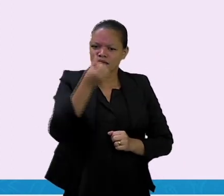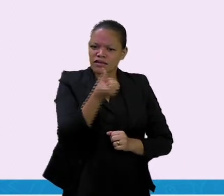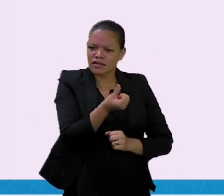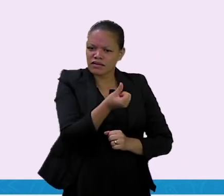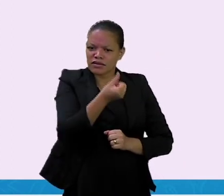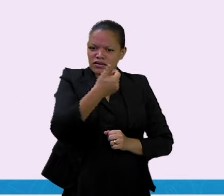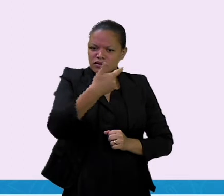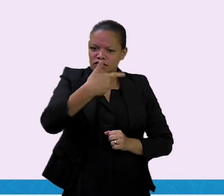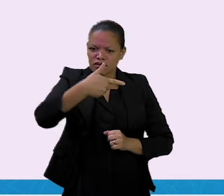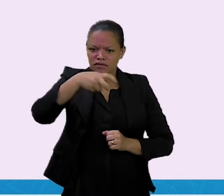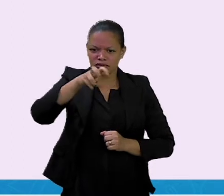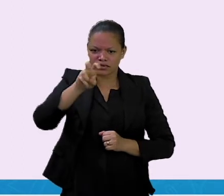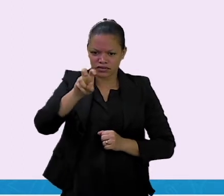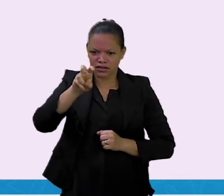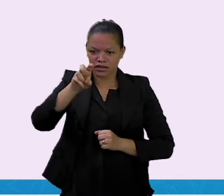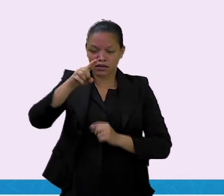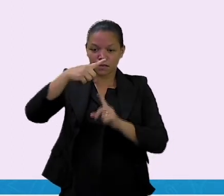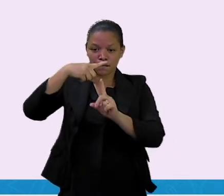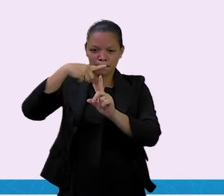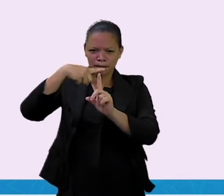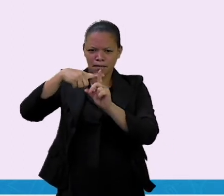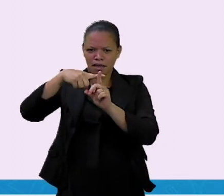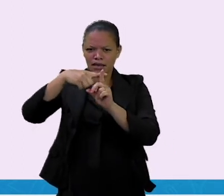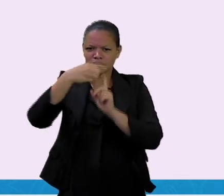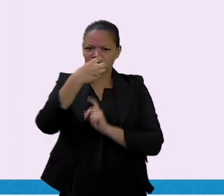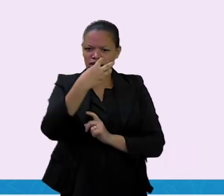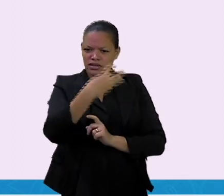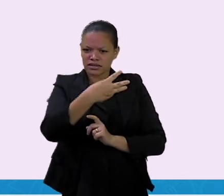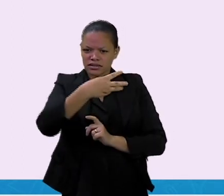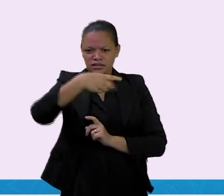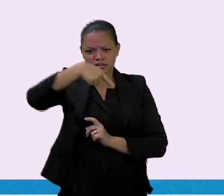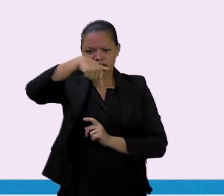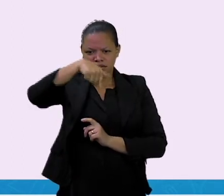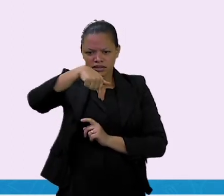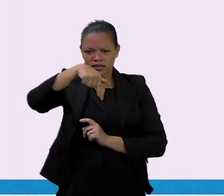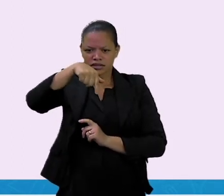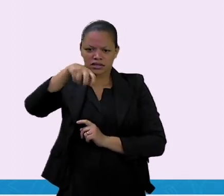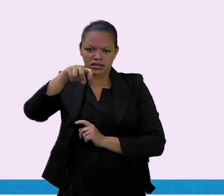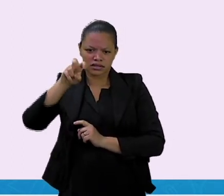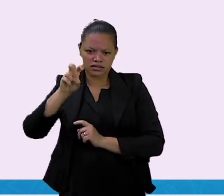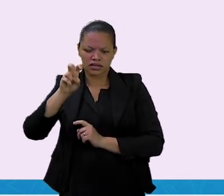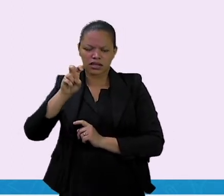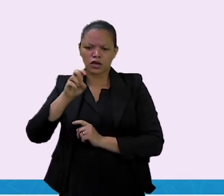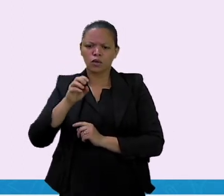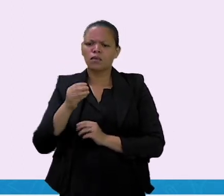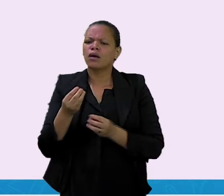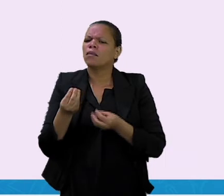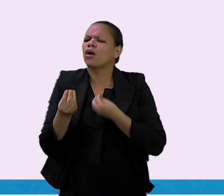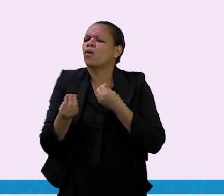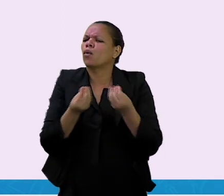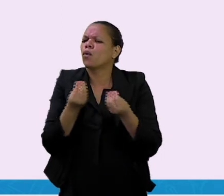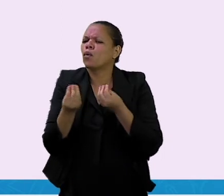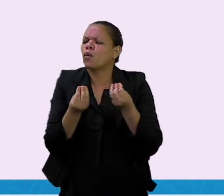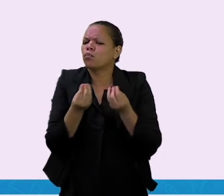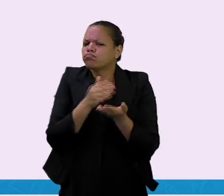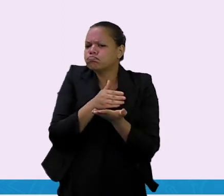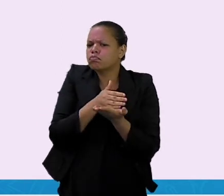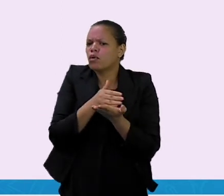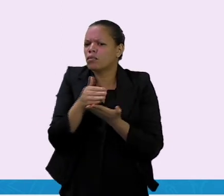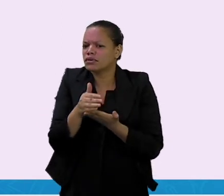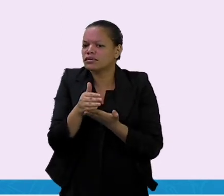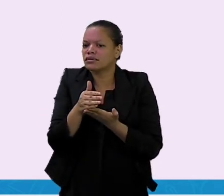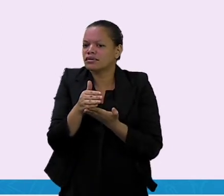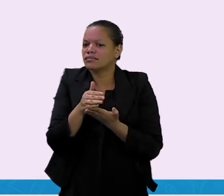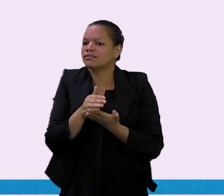mais 375. Vamos relembrar aí? Começamos por onde? Pelas unidades, que